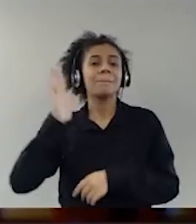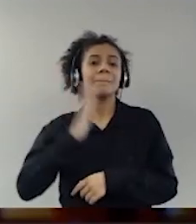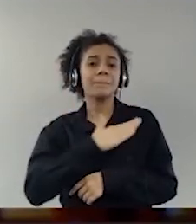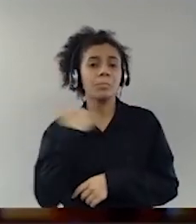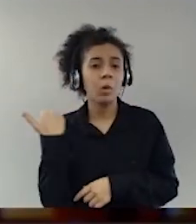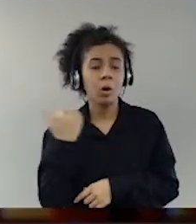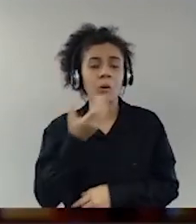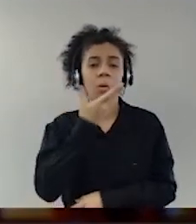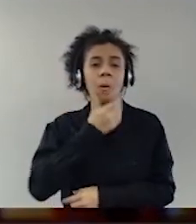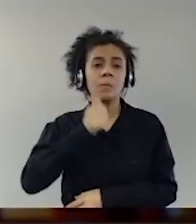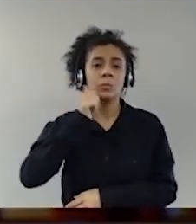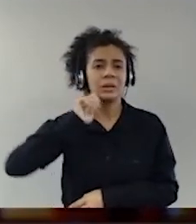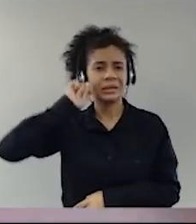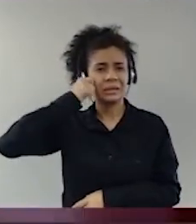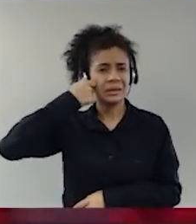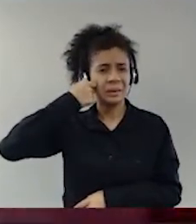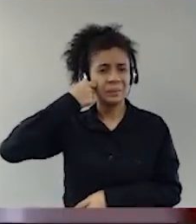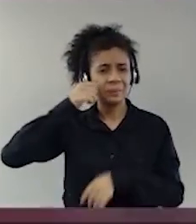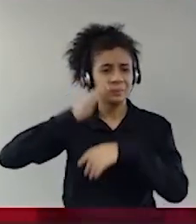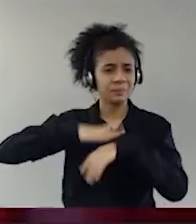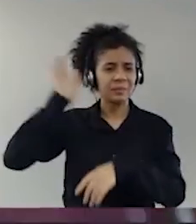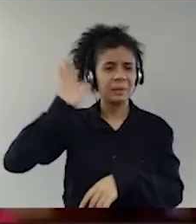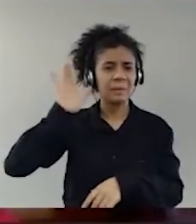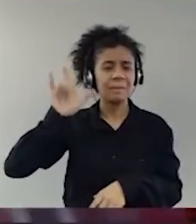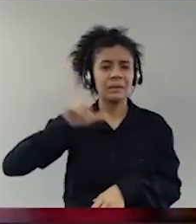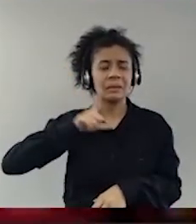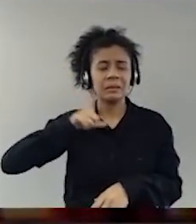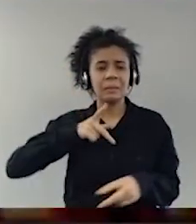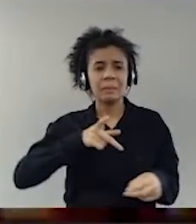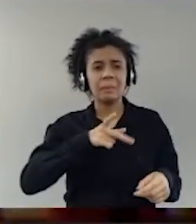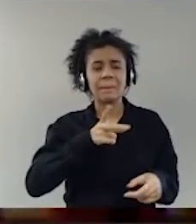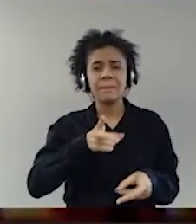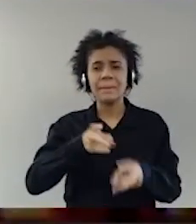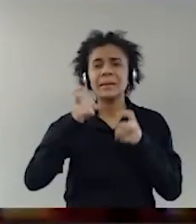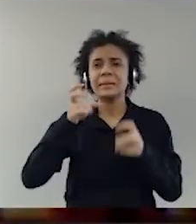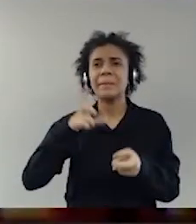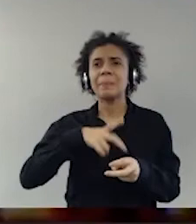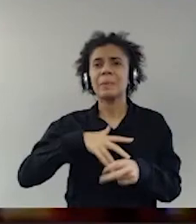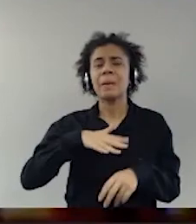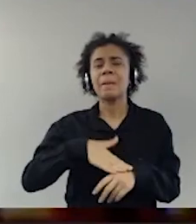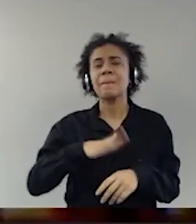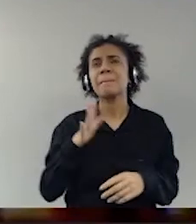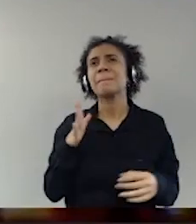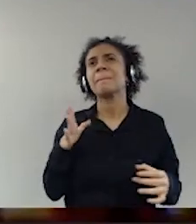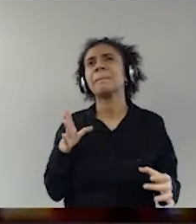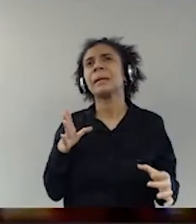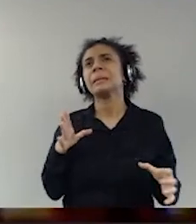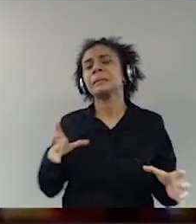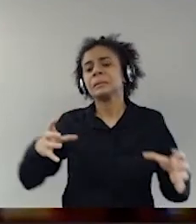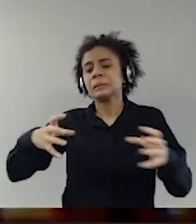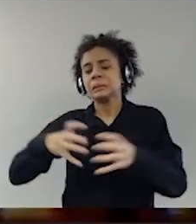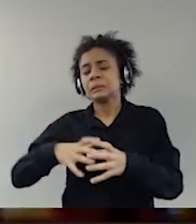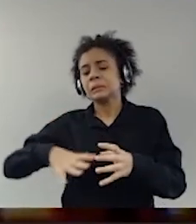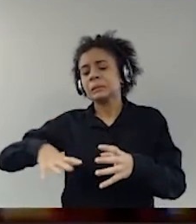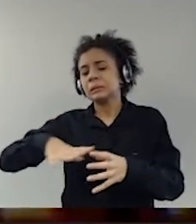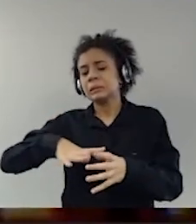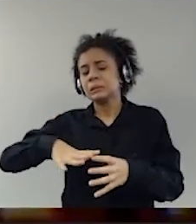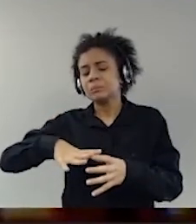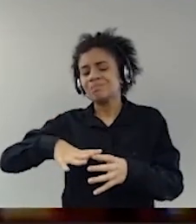são os homens e mulheres negras que mais se encontram dentro daquelas condições